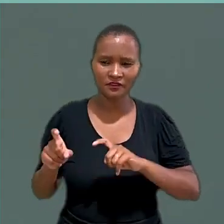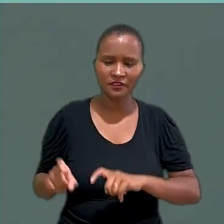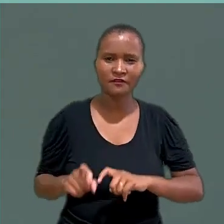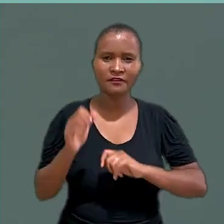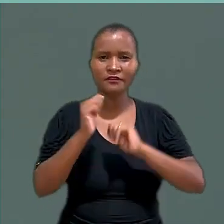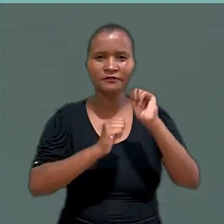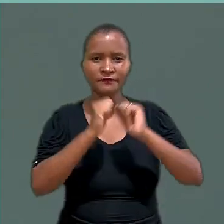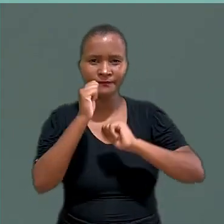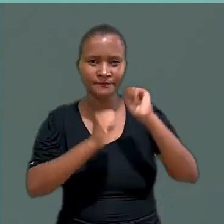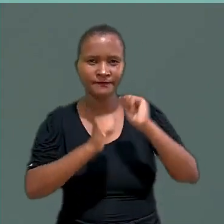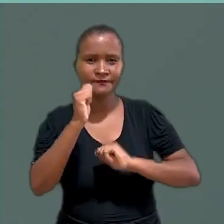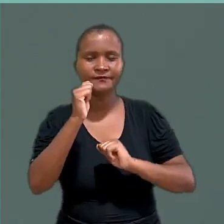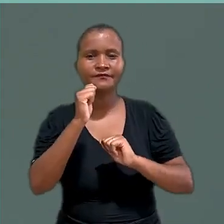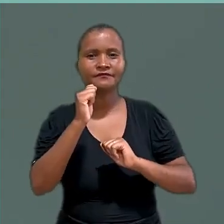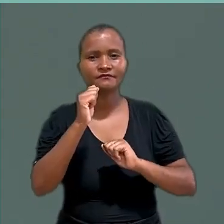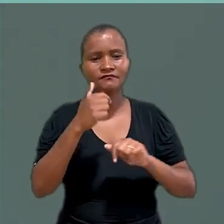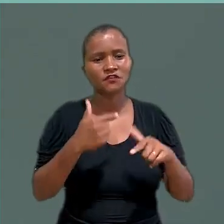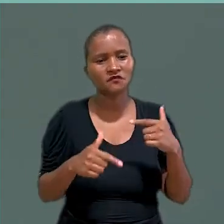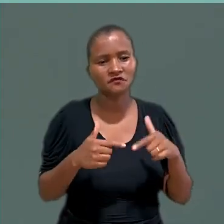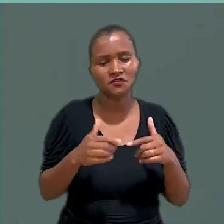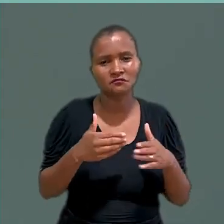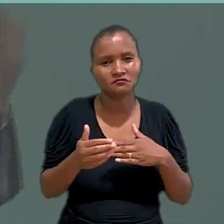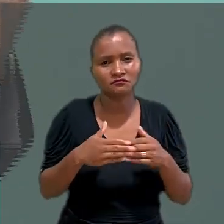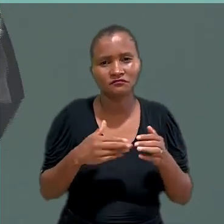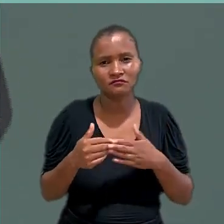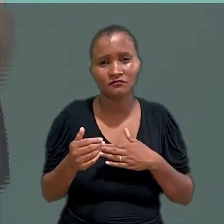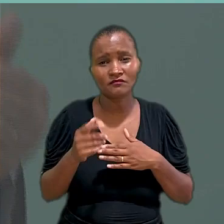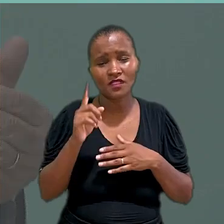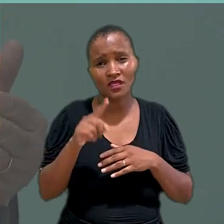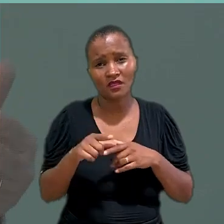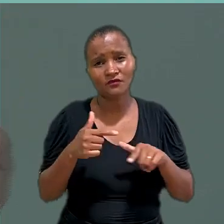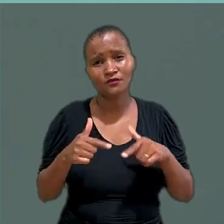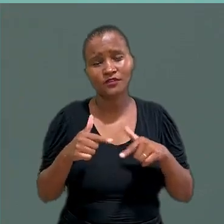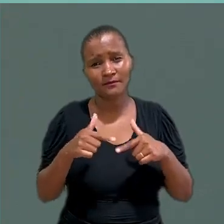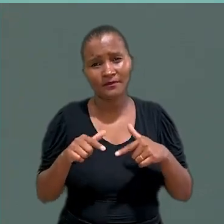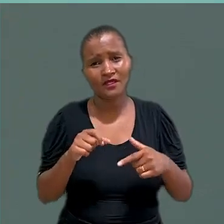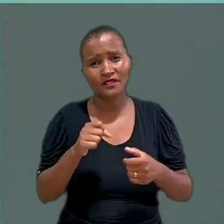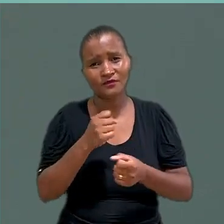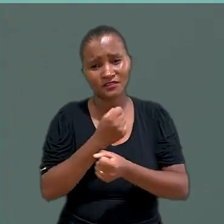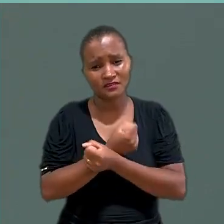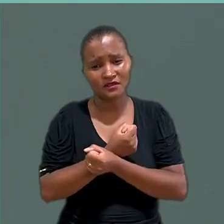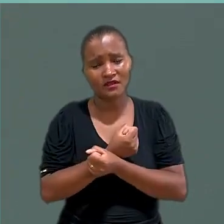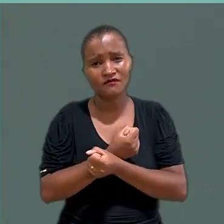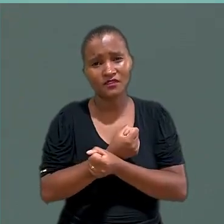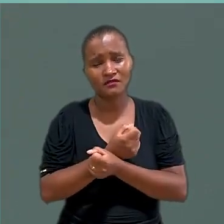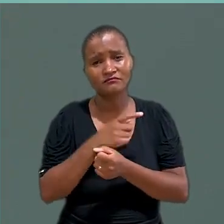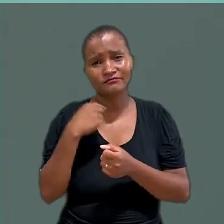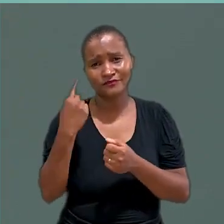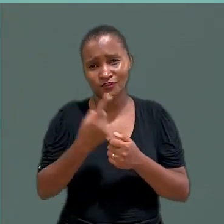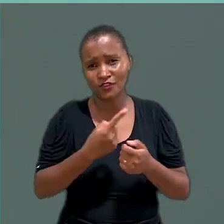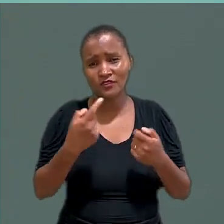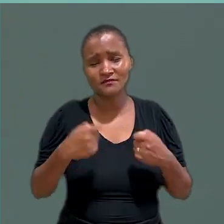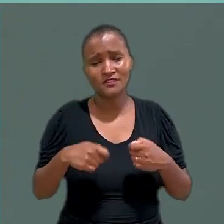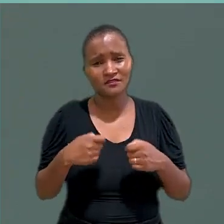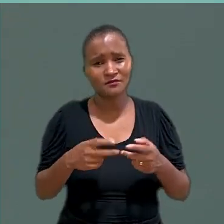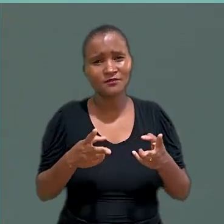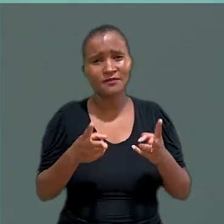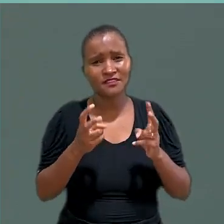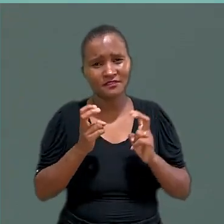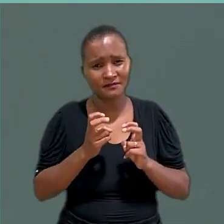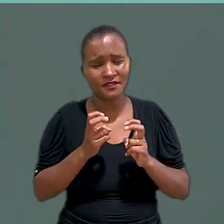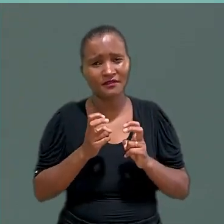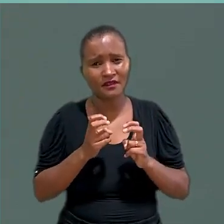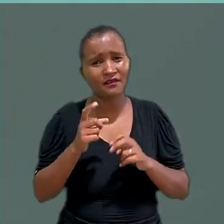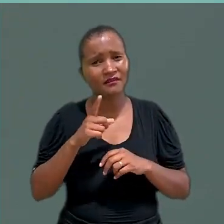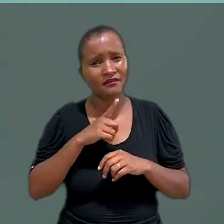atividade, seja agrícola, industrial, de serviços, o que for, é o trabalho escravo. A gente precisa perceber,